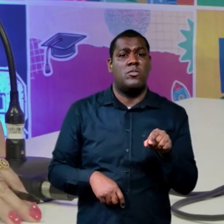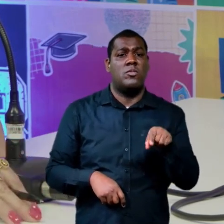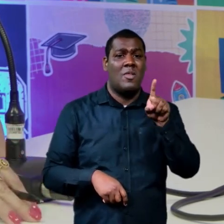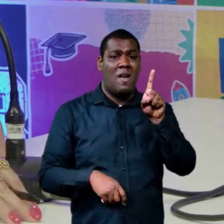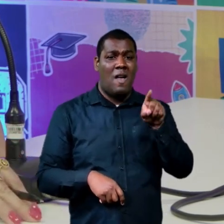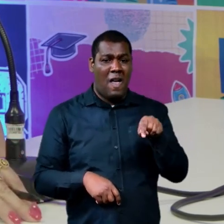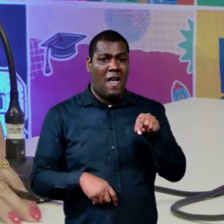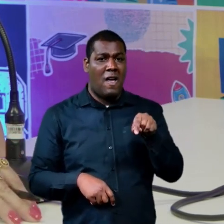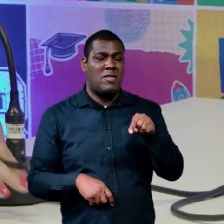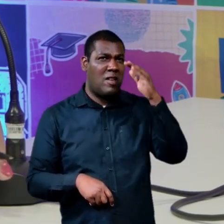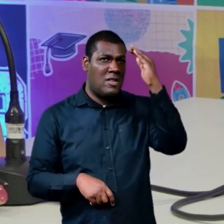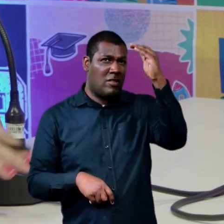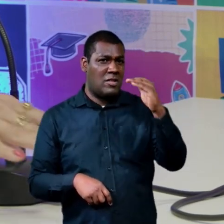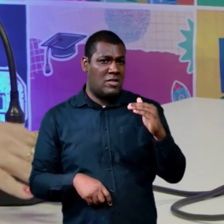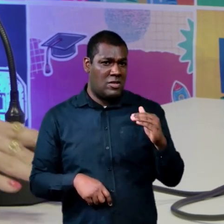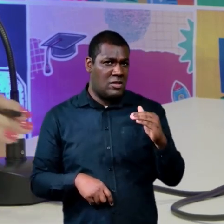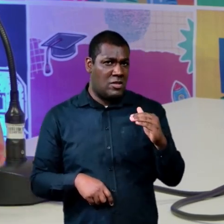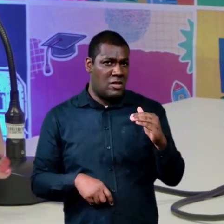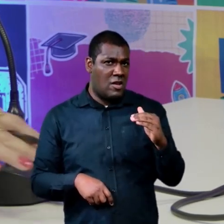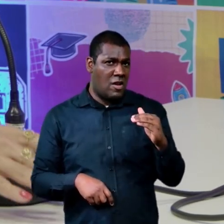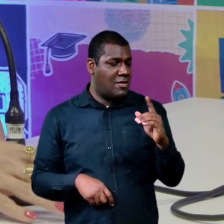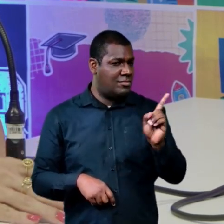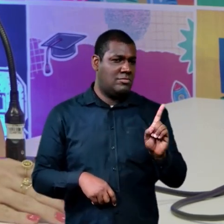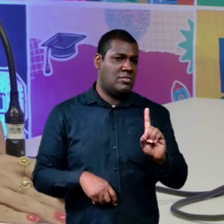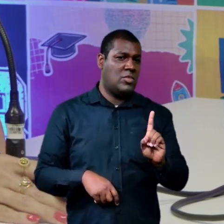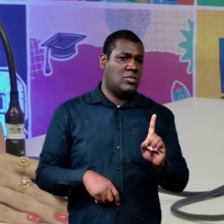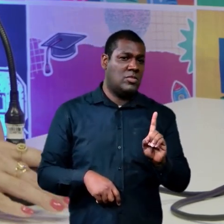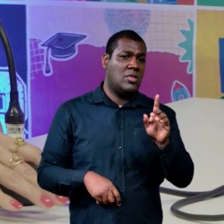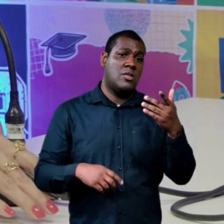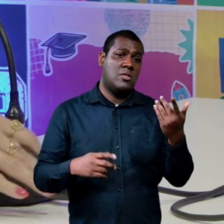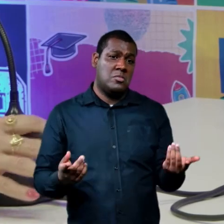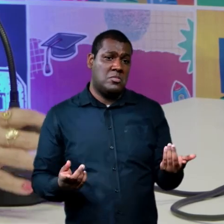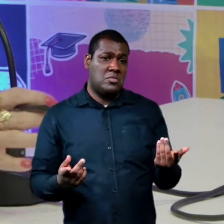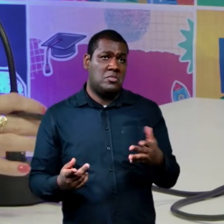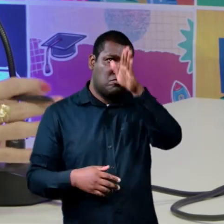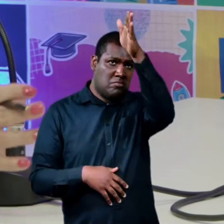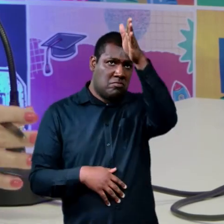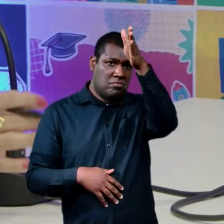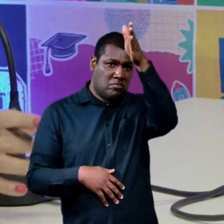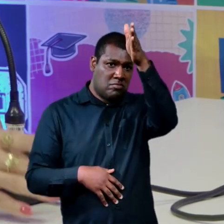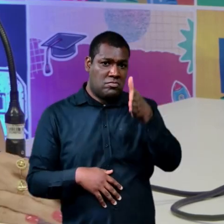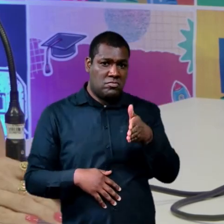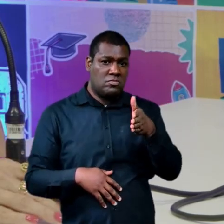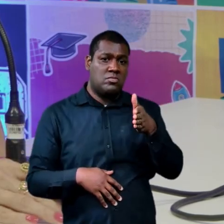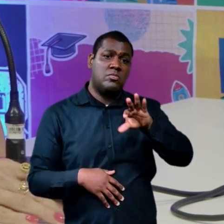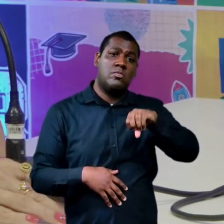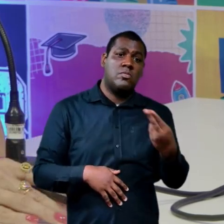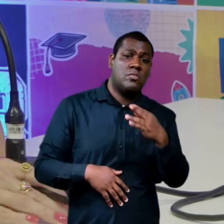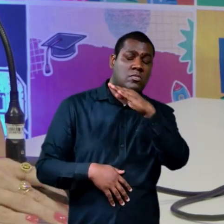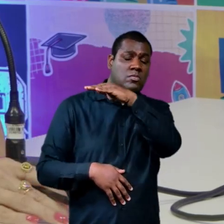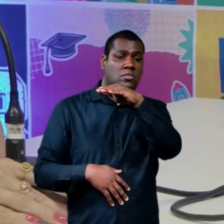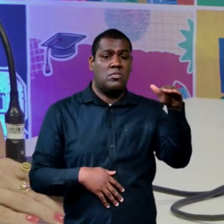assédio sexual, certo? Então pode acontecer de forma horizontal, né, entre os Perfeito. servidores, né? Não precisa ter necessariamente uma relação aí de